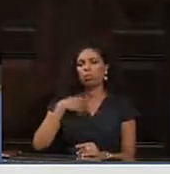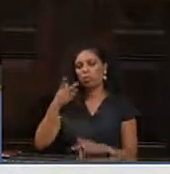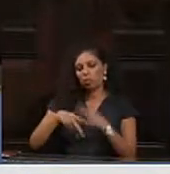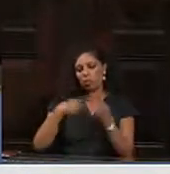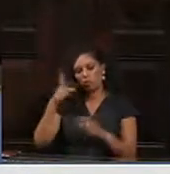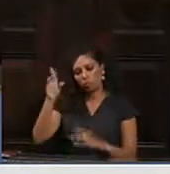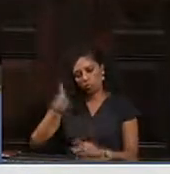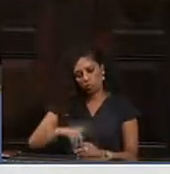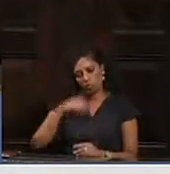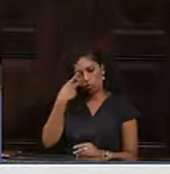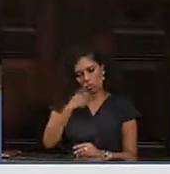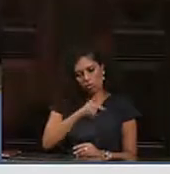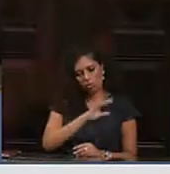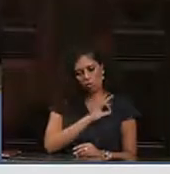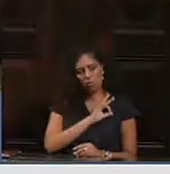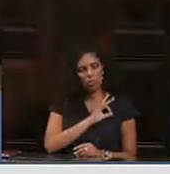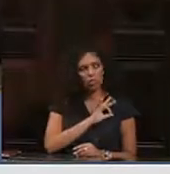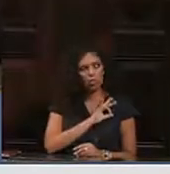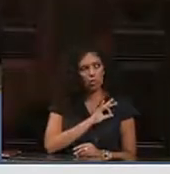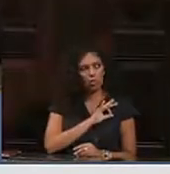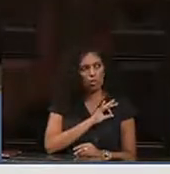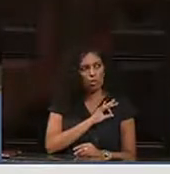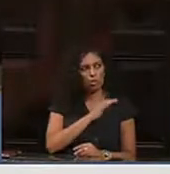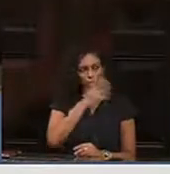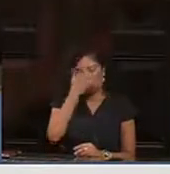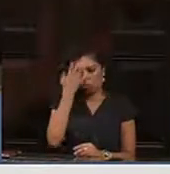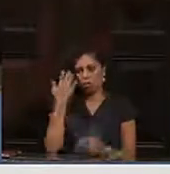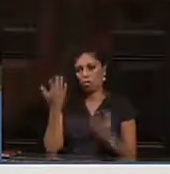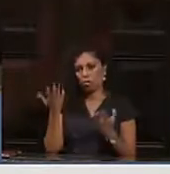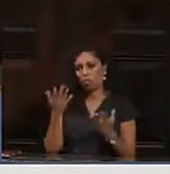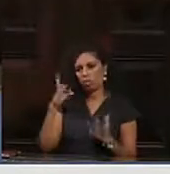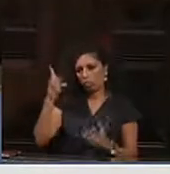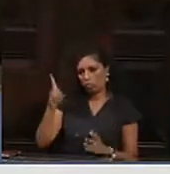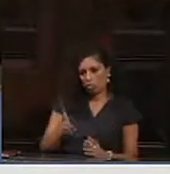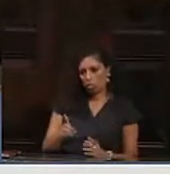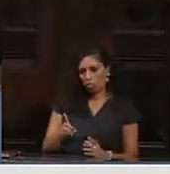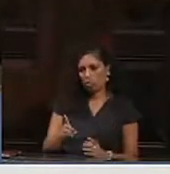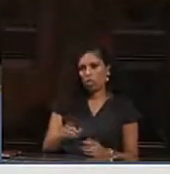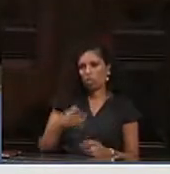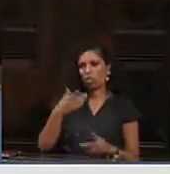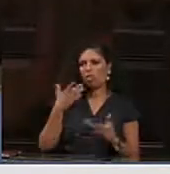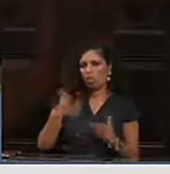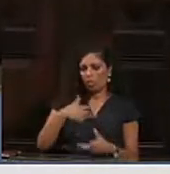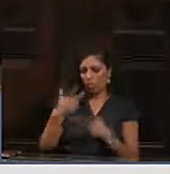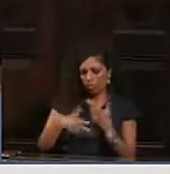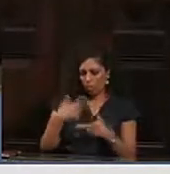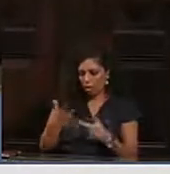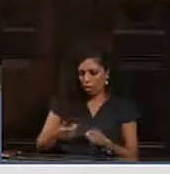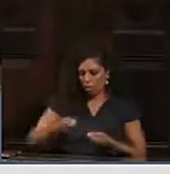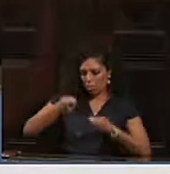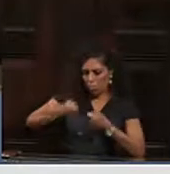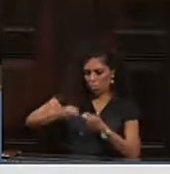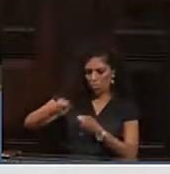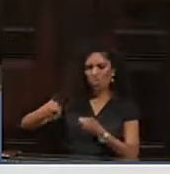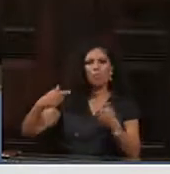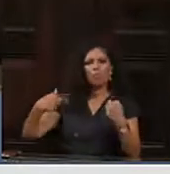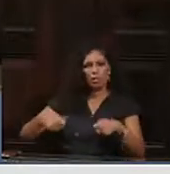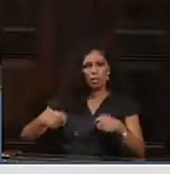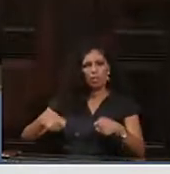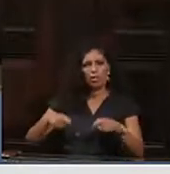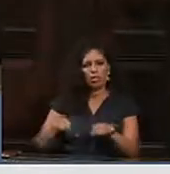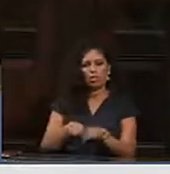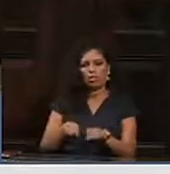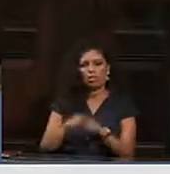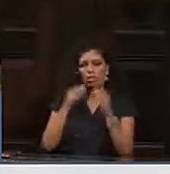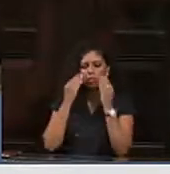militar. Quem quer direito, tem que dar direito. Se quer cobrar, tem que dar direito, Dino. É assim que funciona.